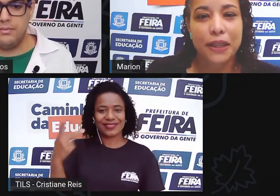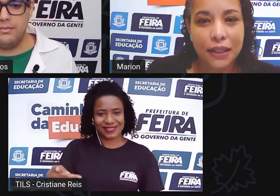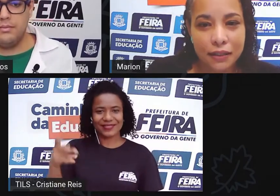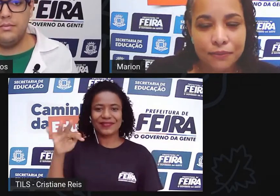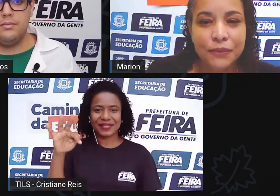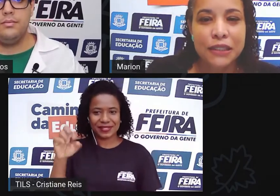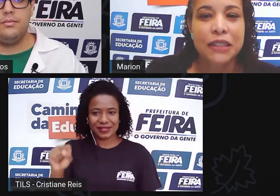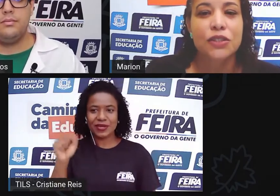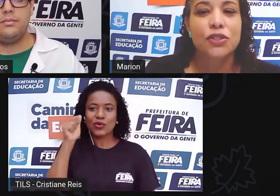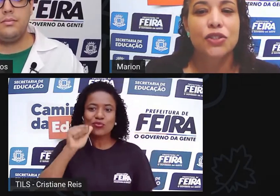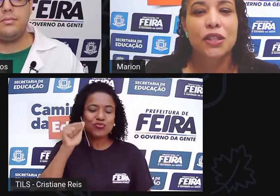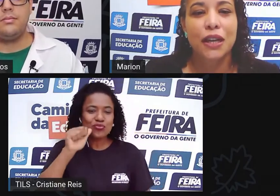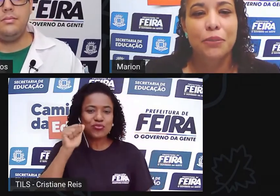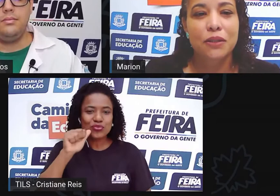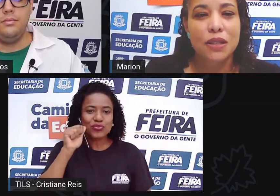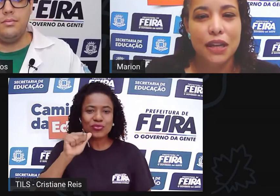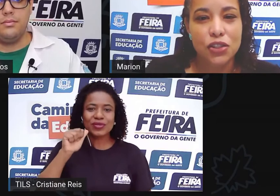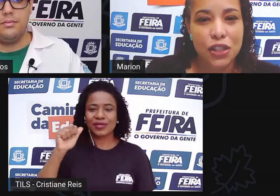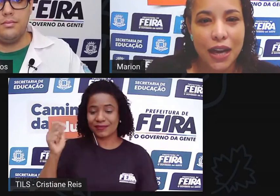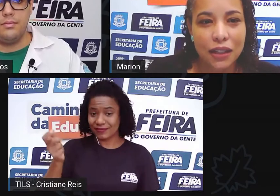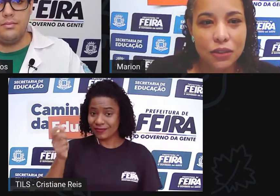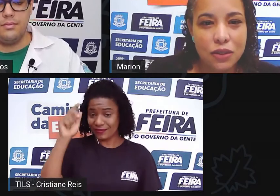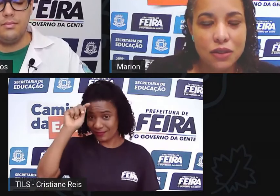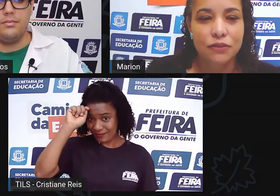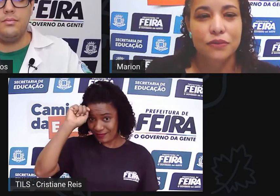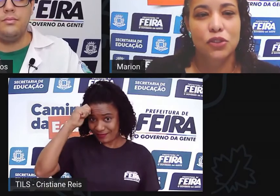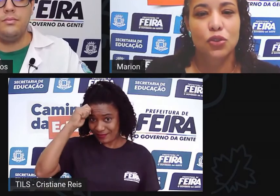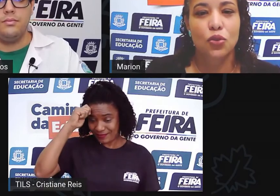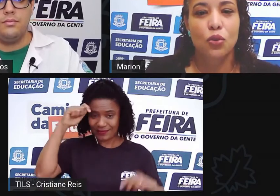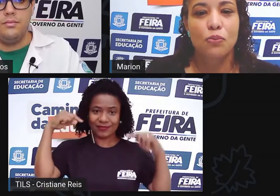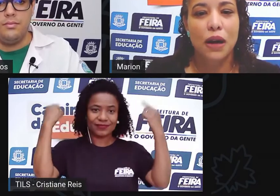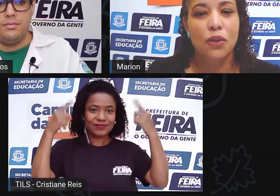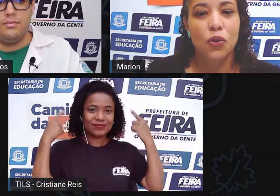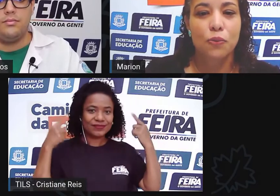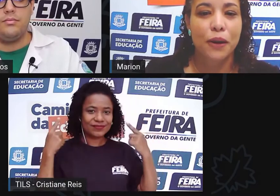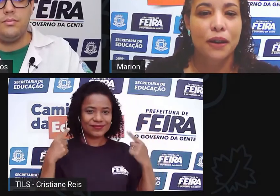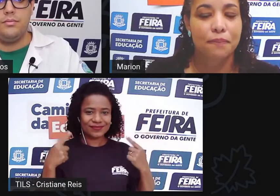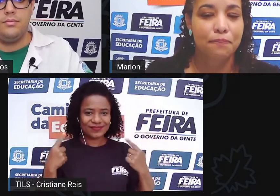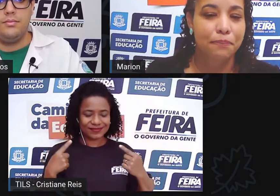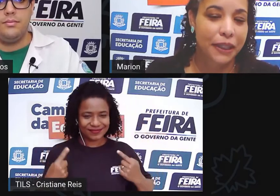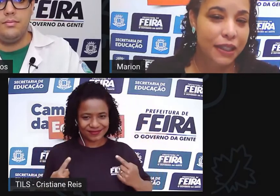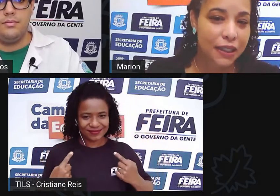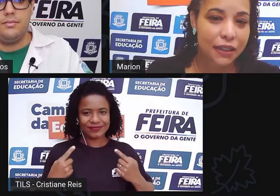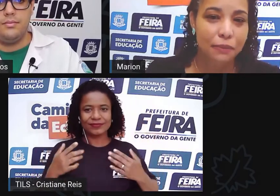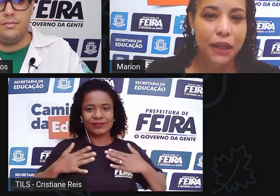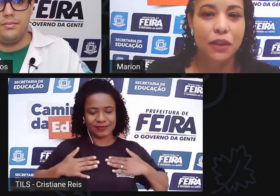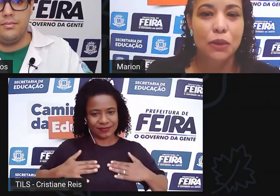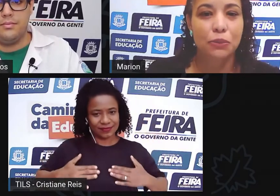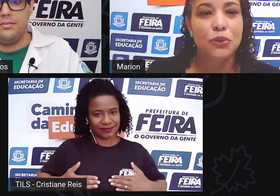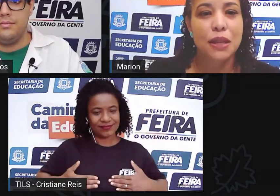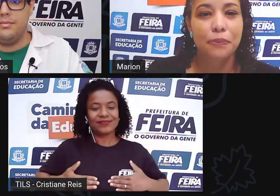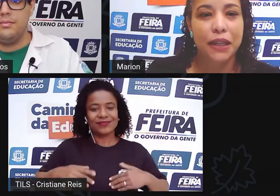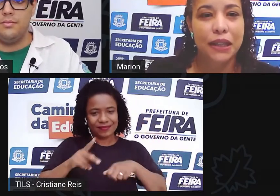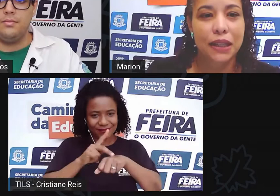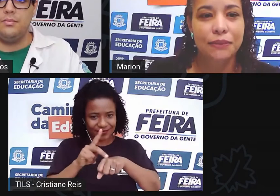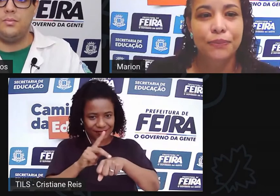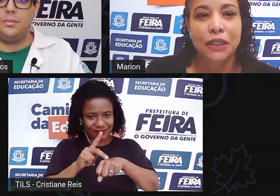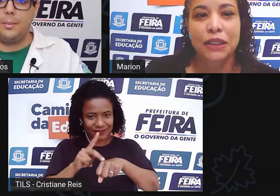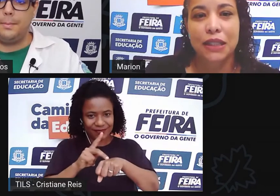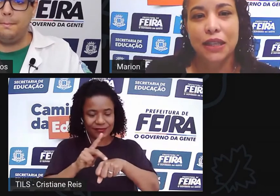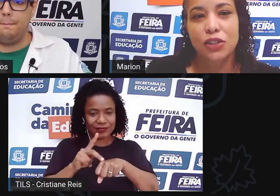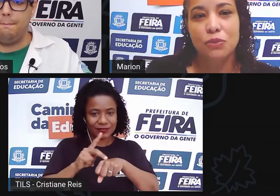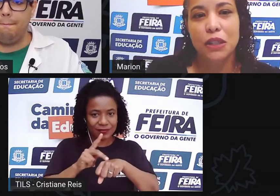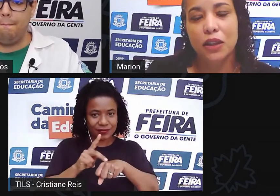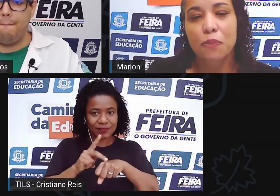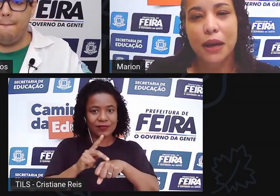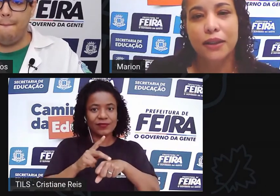mulher preta, de cabelos cacheados, estou com uma roupa preta também, uma blusa preta,